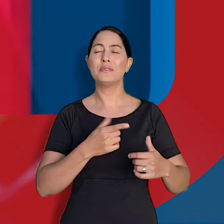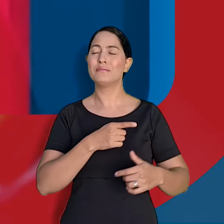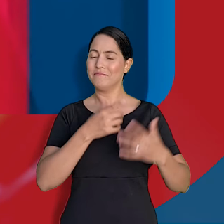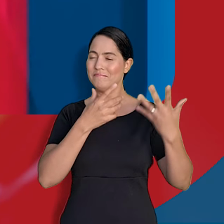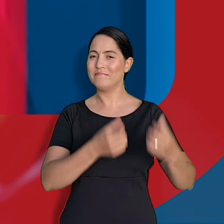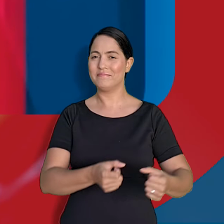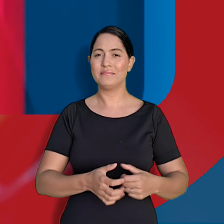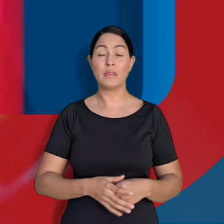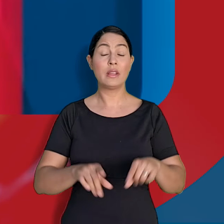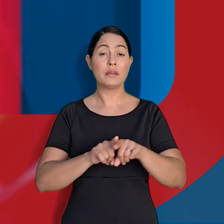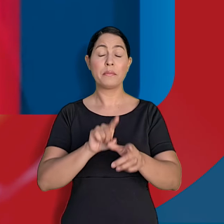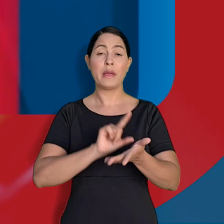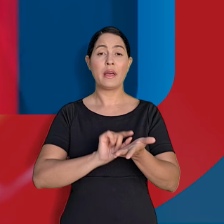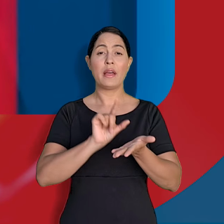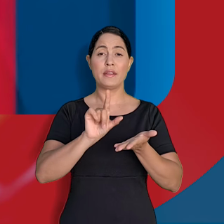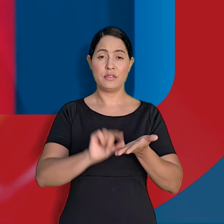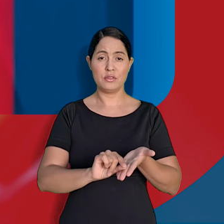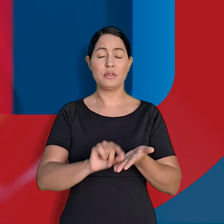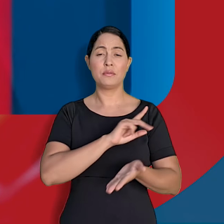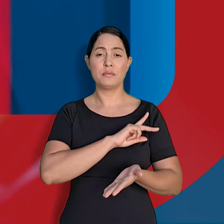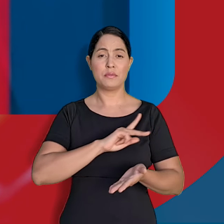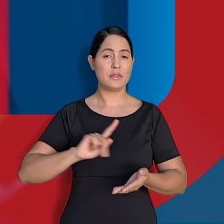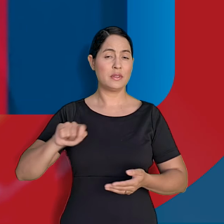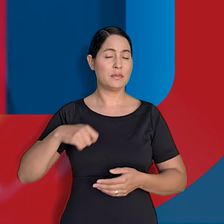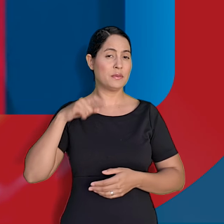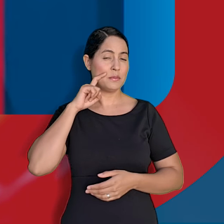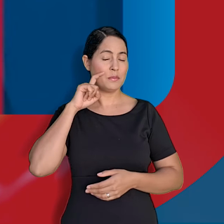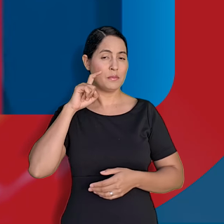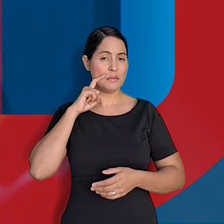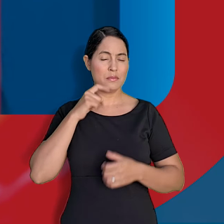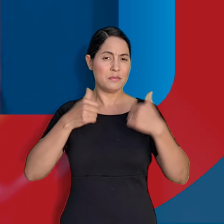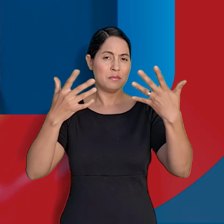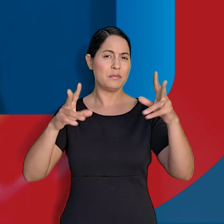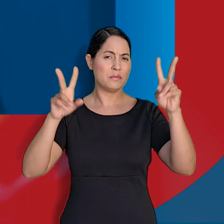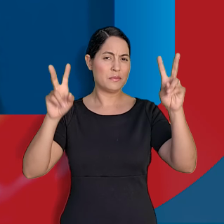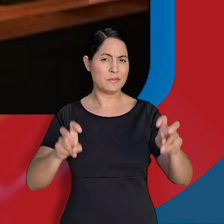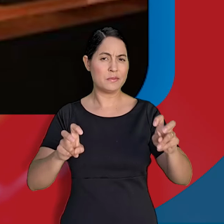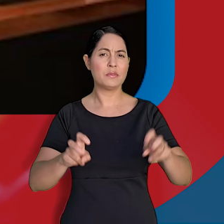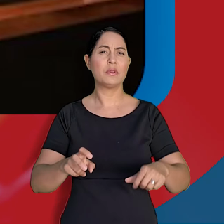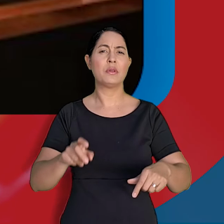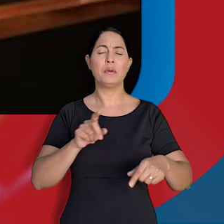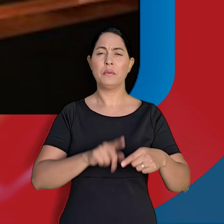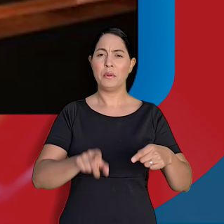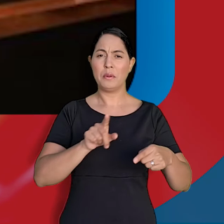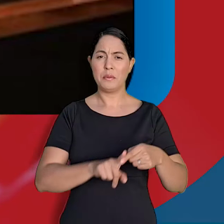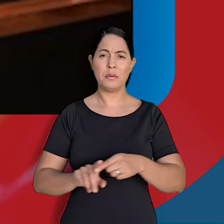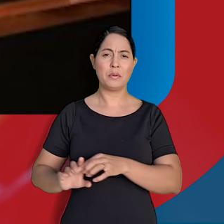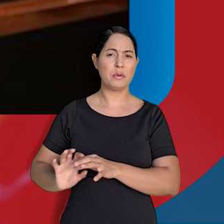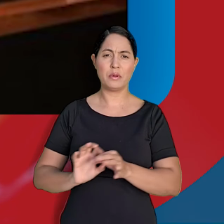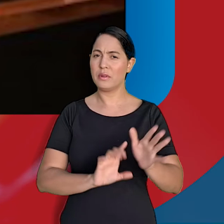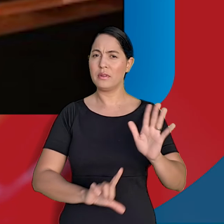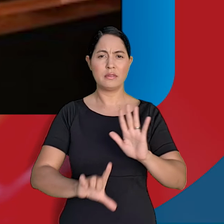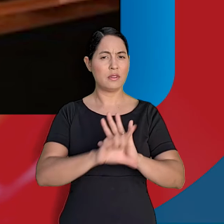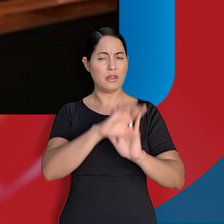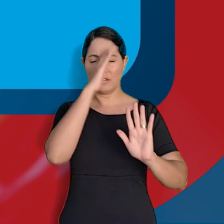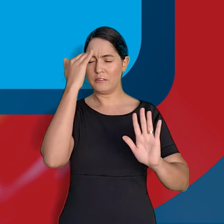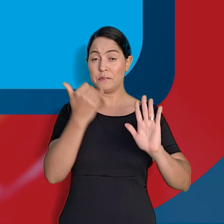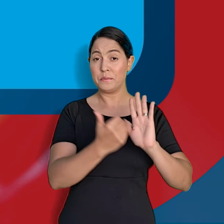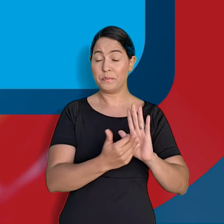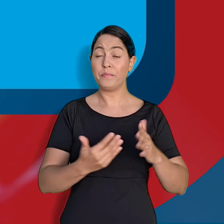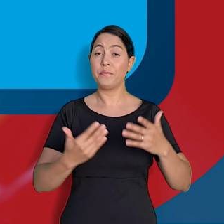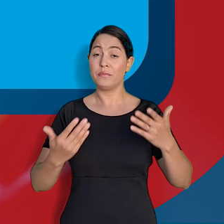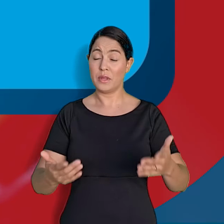Beto Simonetti fala da litigiosidade que nasce no descumprimento da lei. OAB Nacional defende abordagem